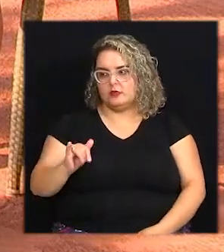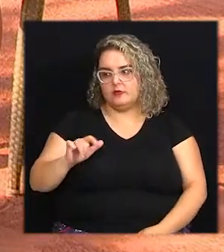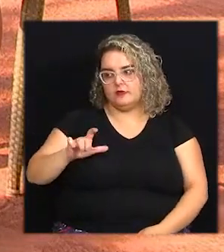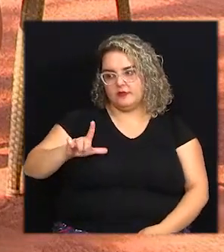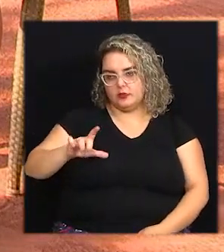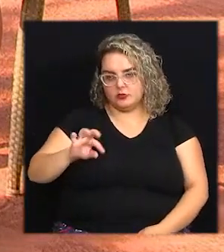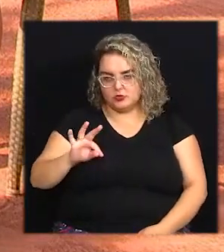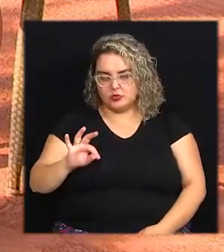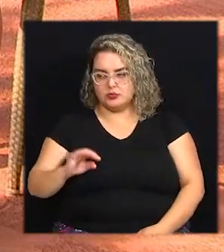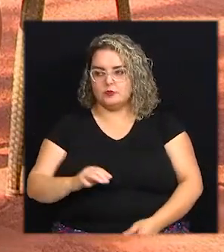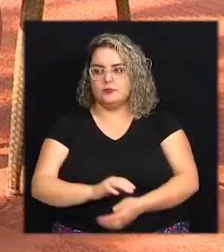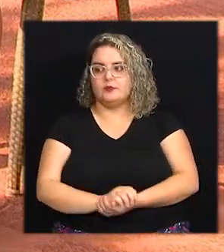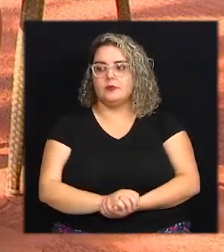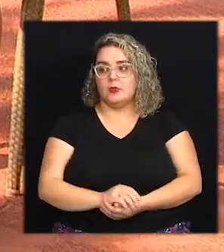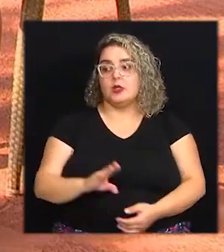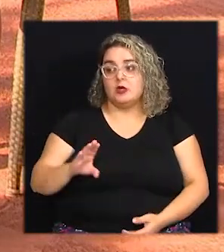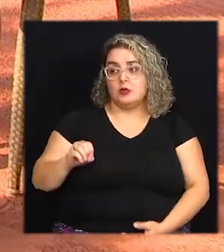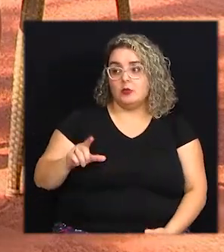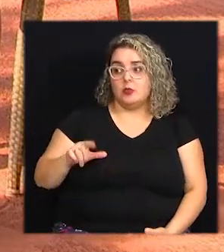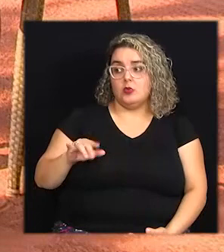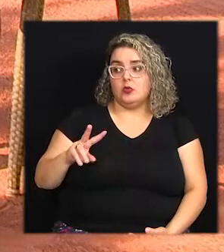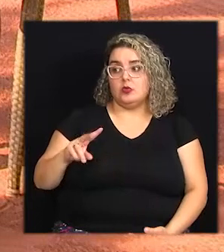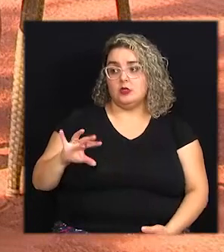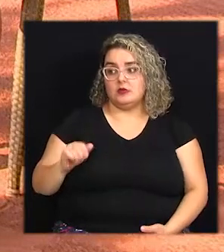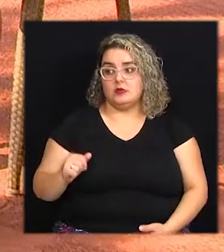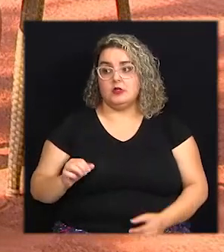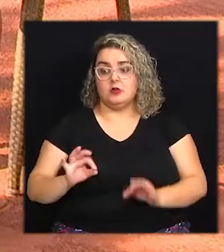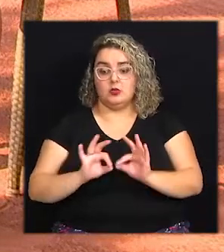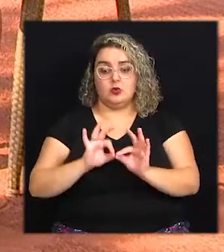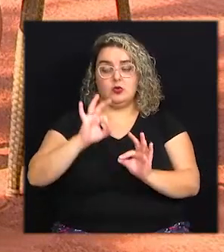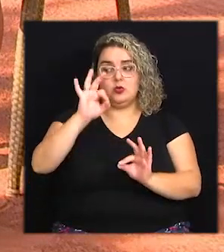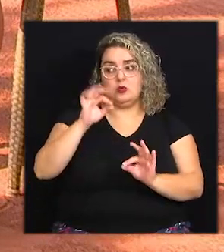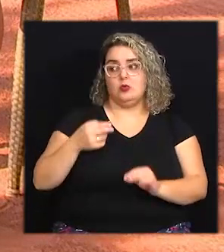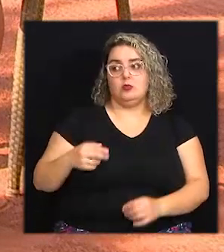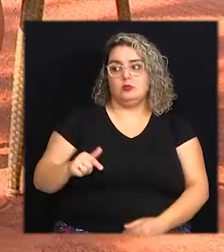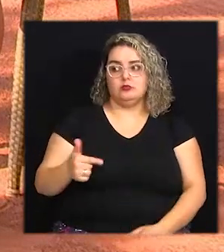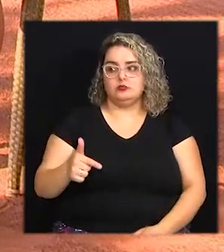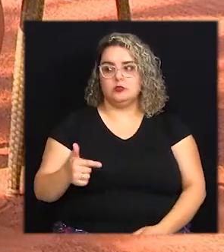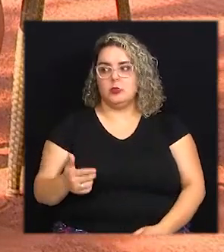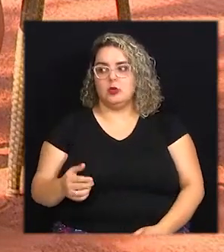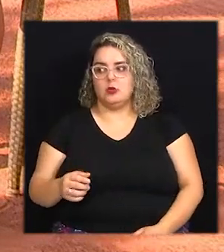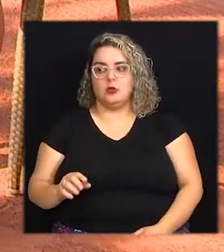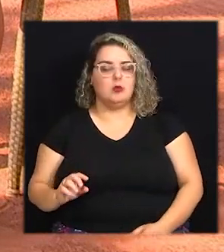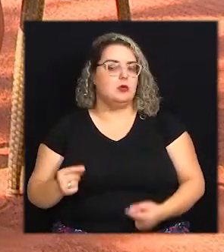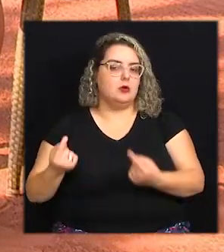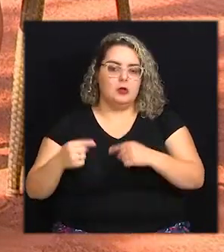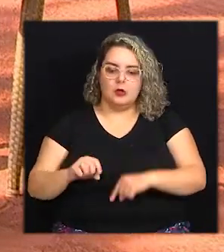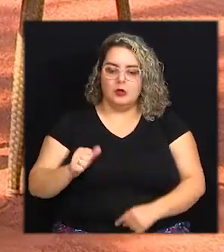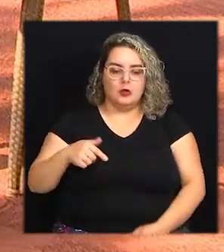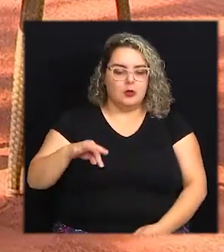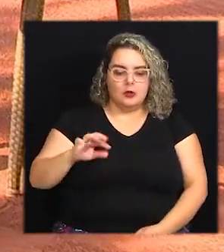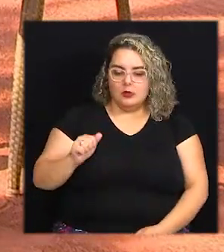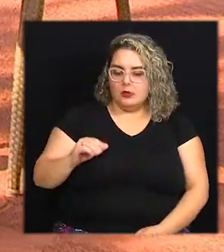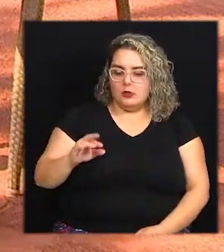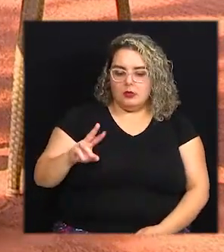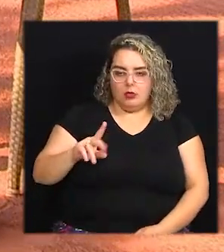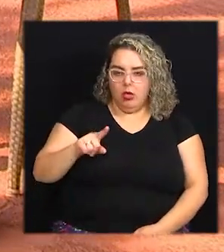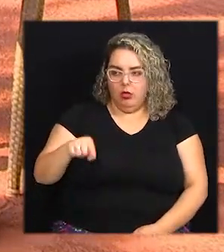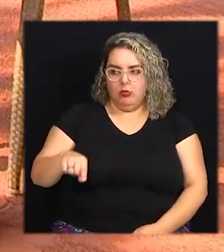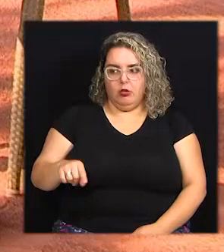nível Future. E na Bolívia tem a questão da altitude ou onde vai acontecer o torneio não tem? Onde vai acontecer o torneio em Santa